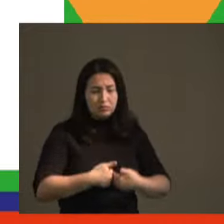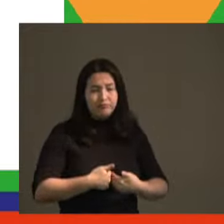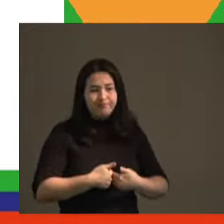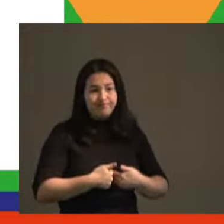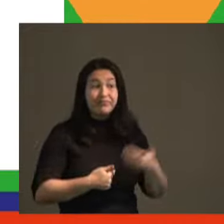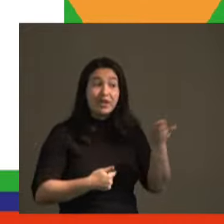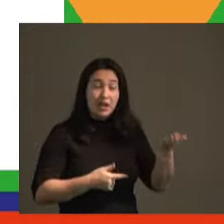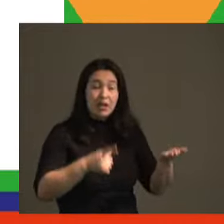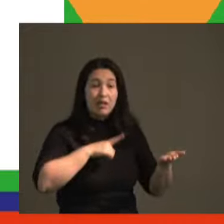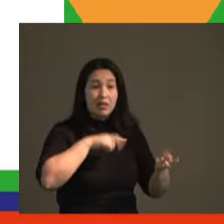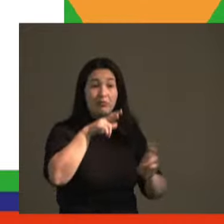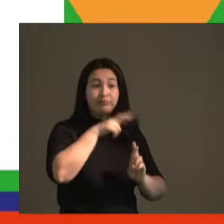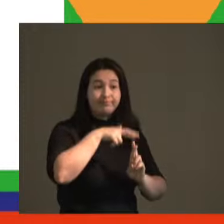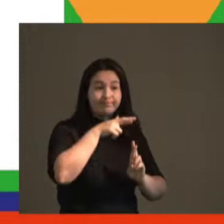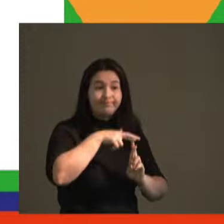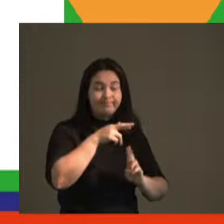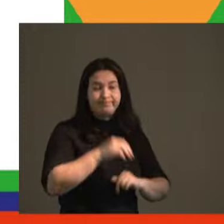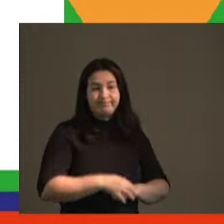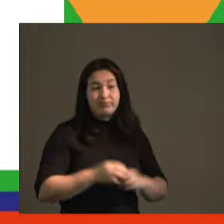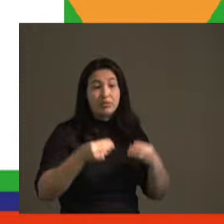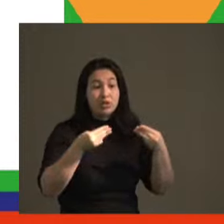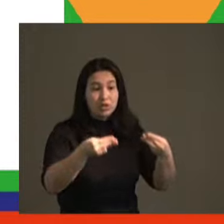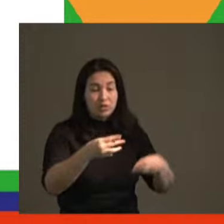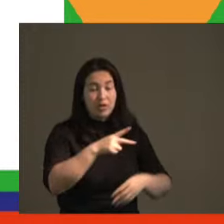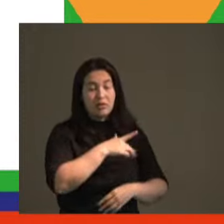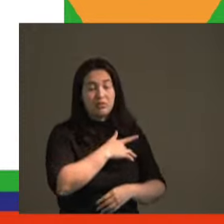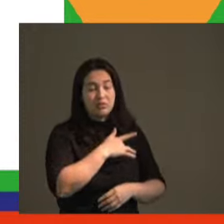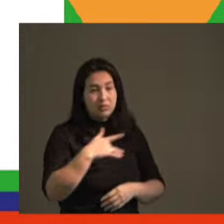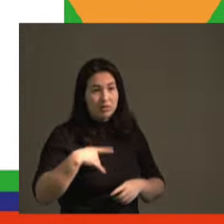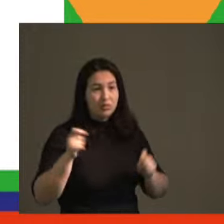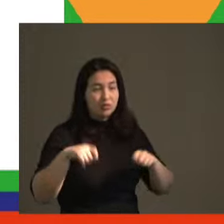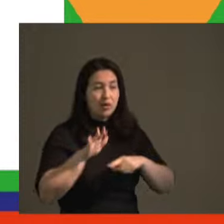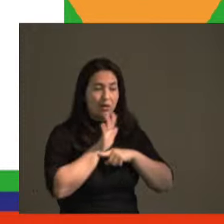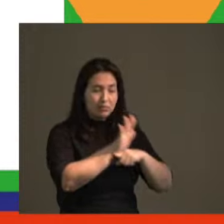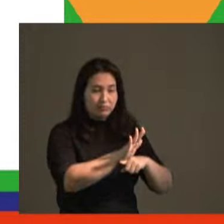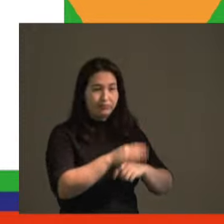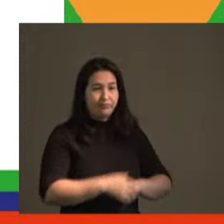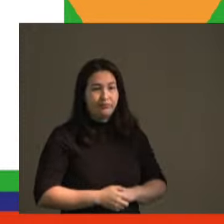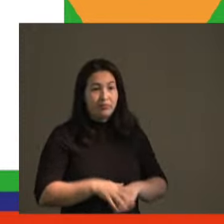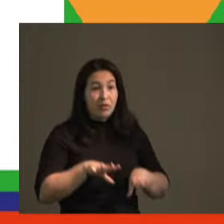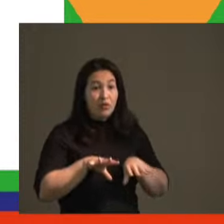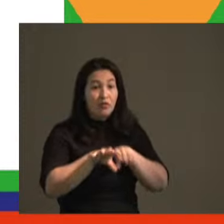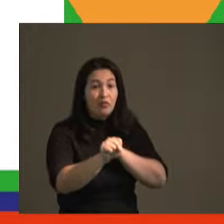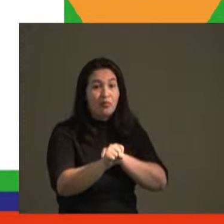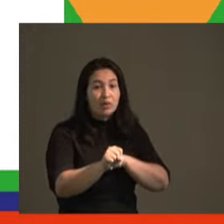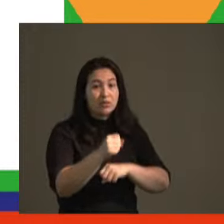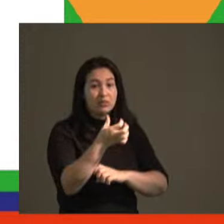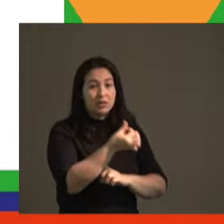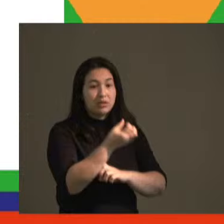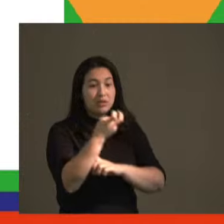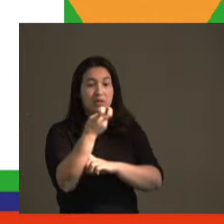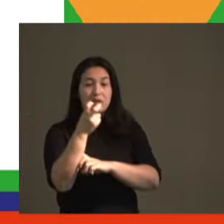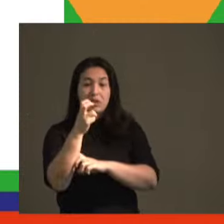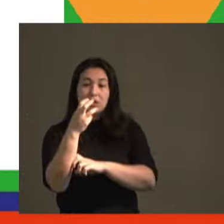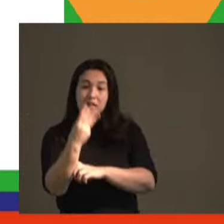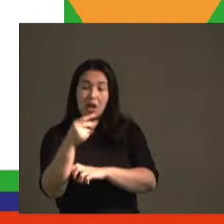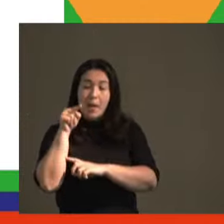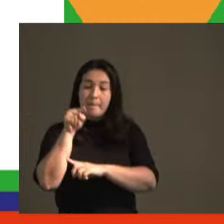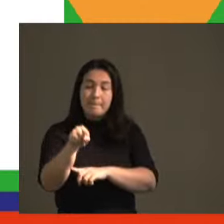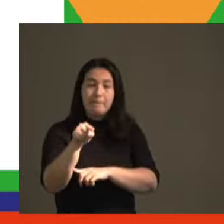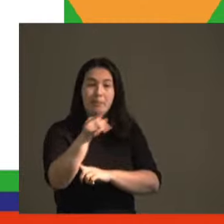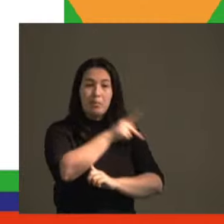serão referenciados. O Ministério da Saúde vai estar dando esse suporte. Formação de 63 mil professores